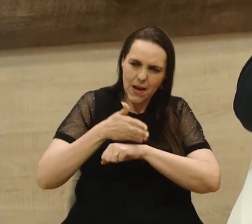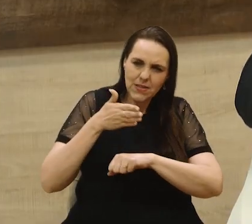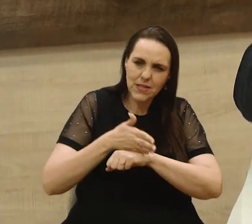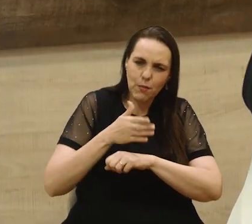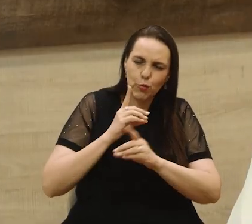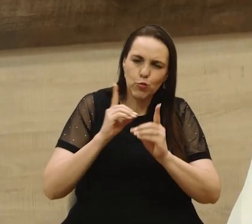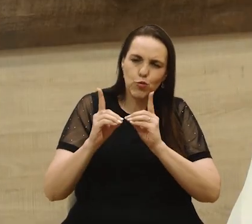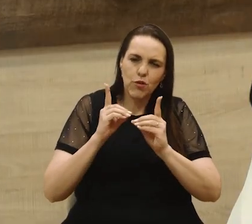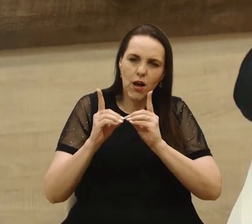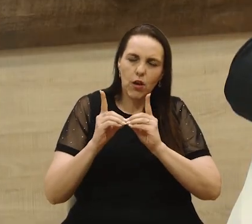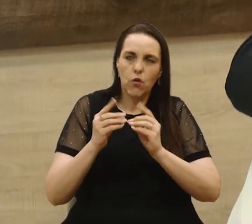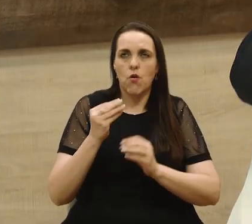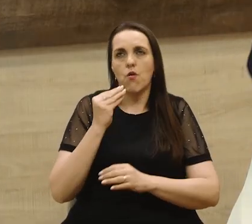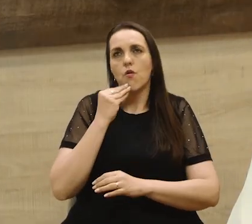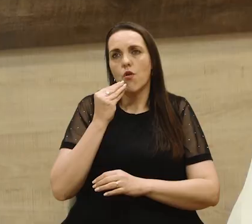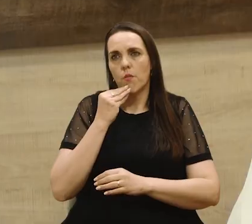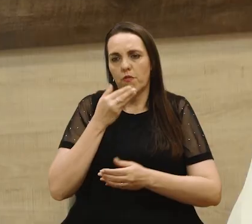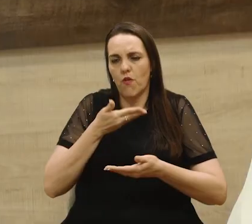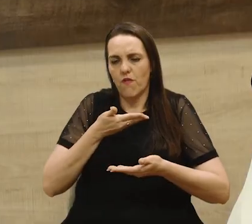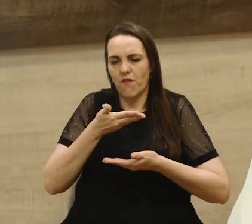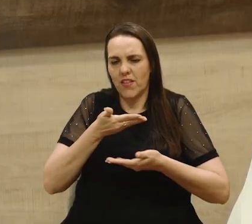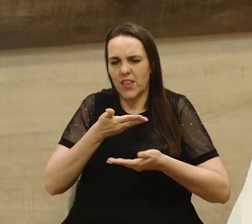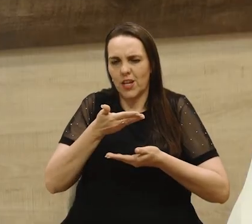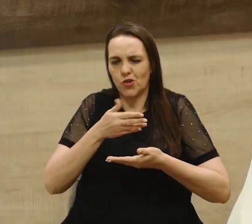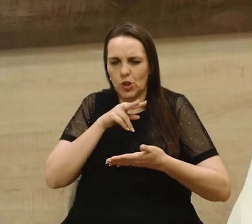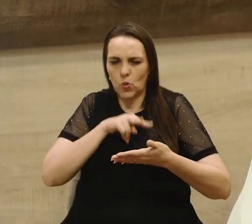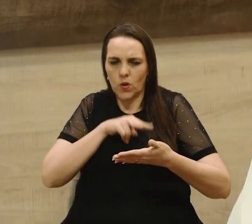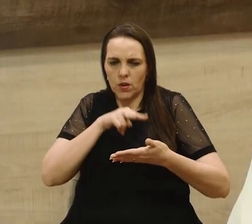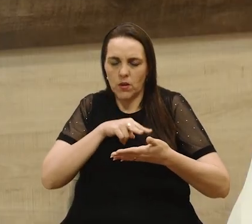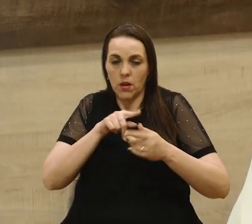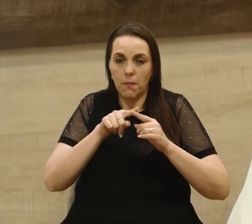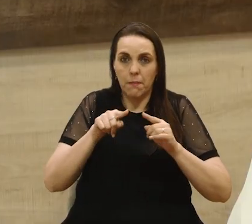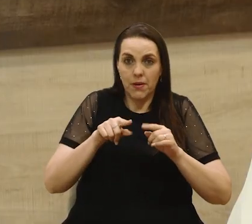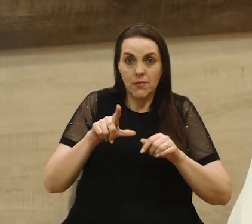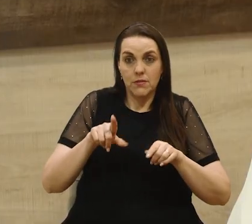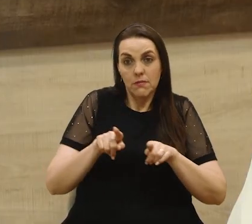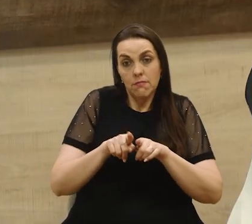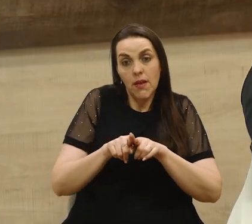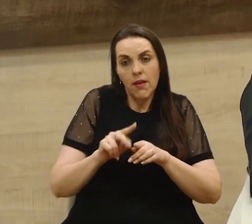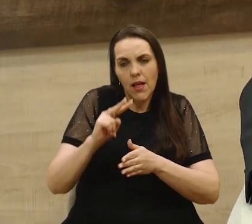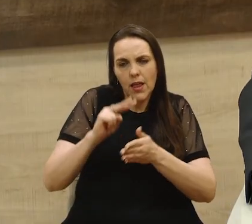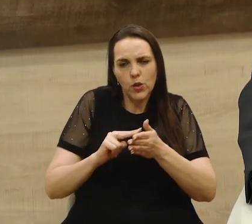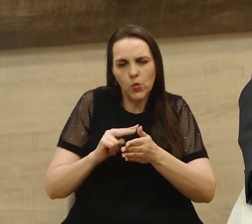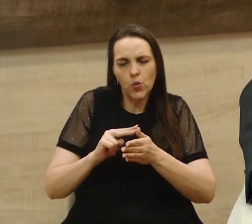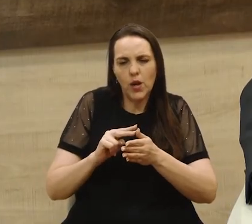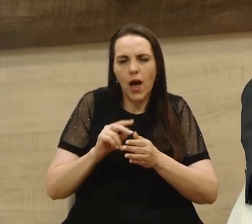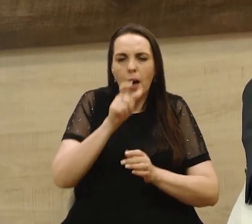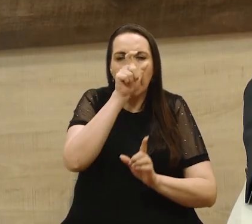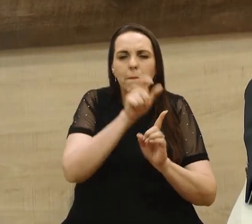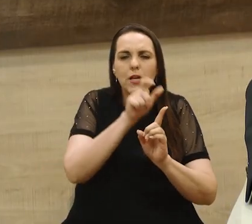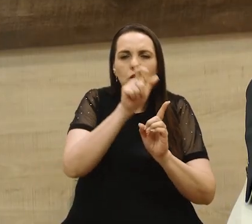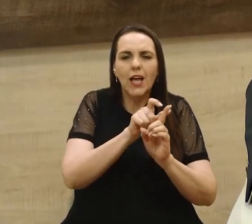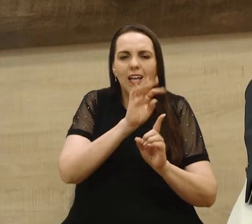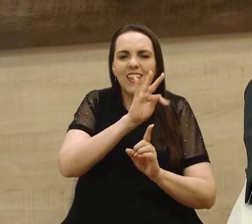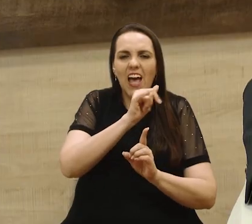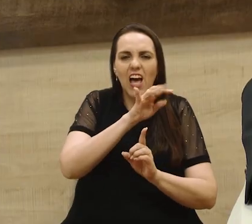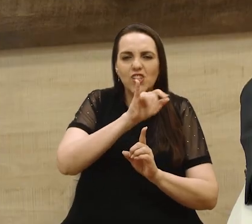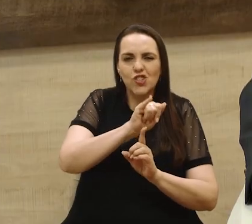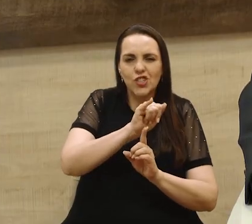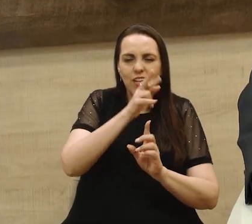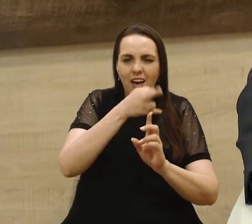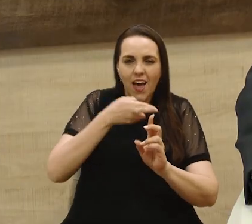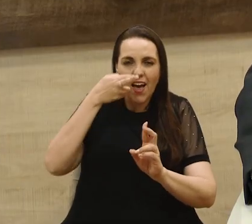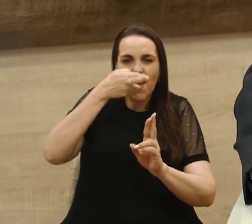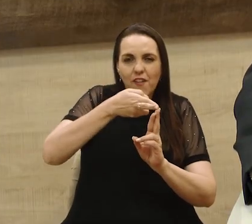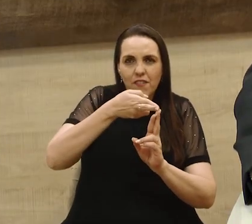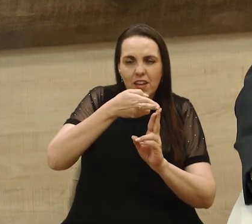participasse desse diálogo. Claro, vai interagir ali, mas tem a leitura. A Tati, as próprias